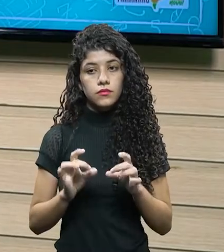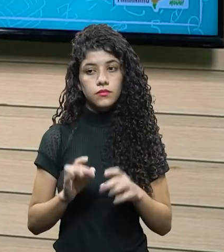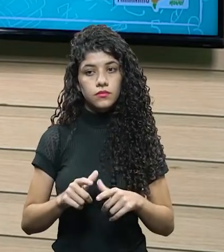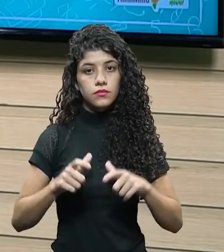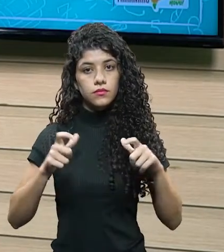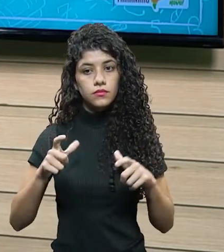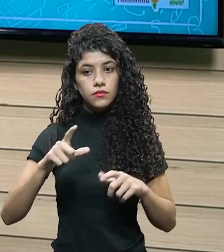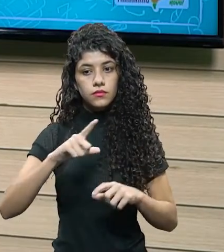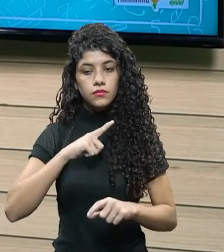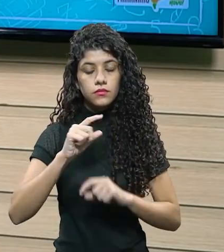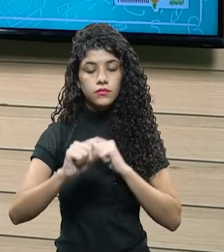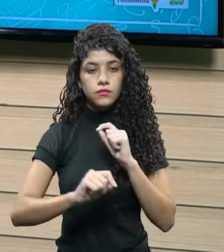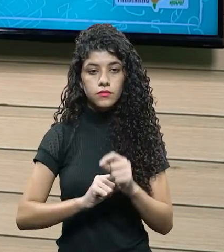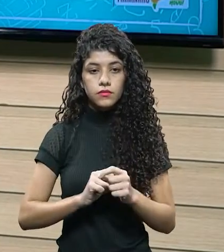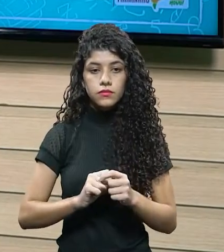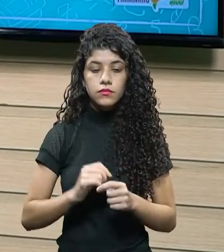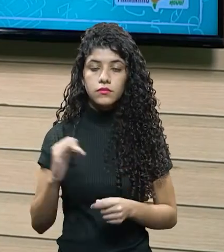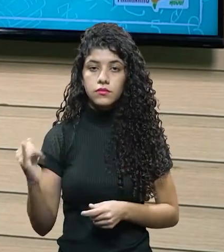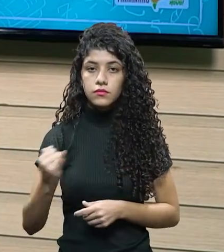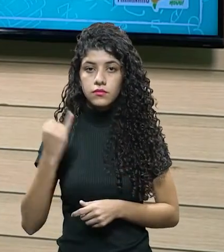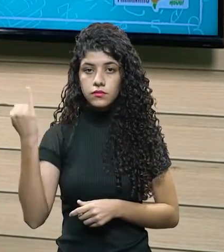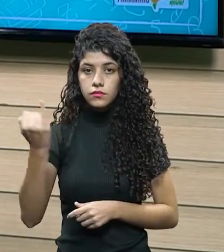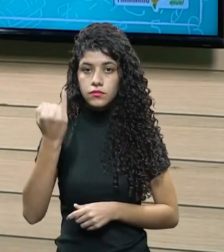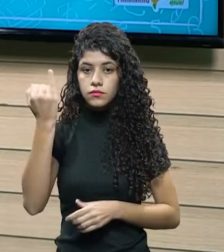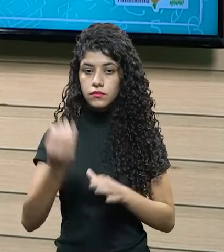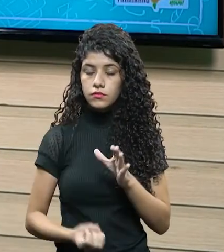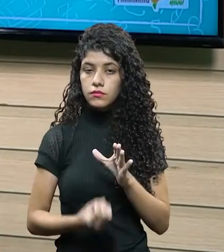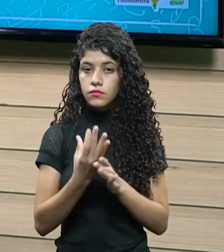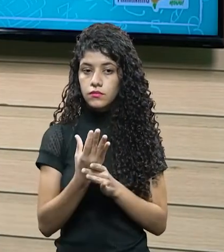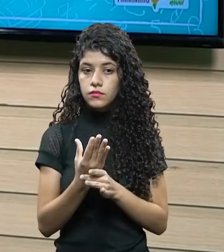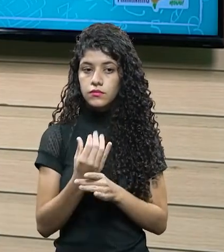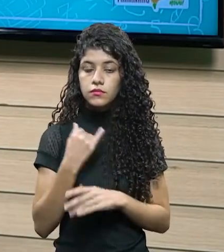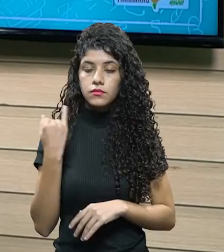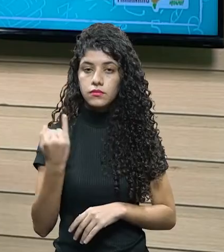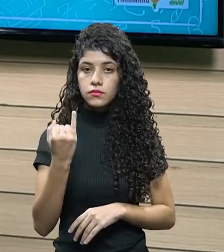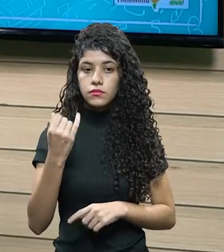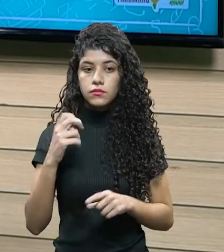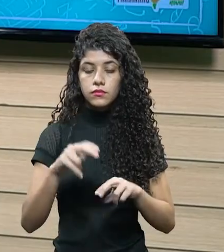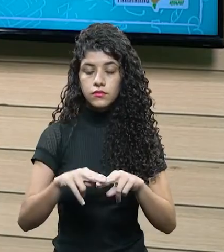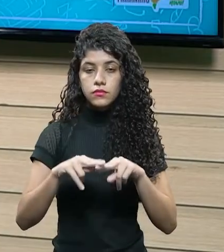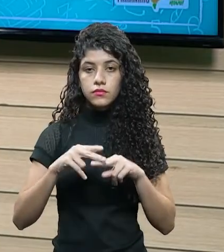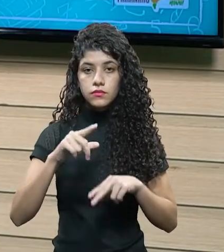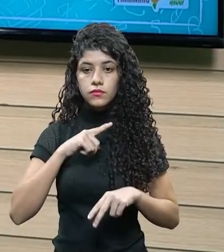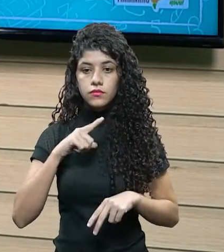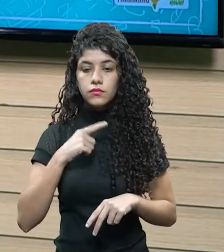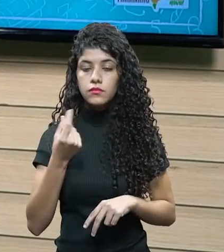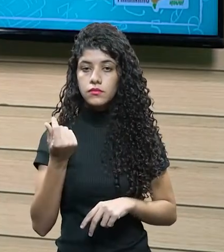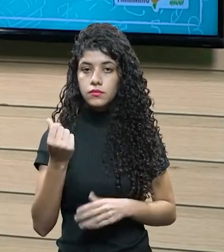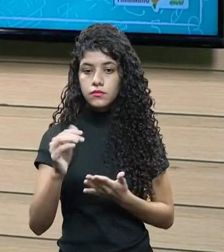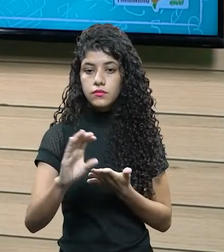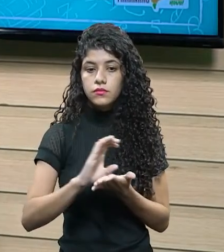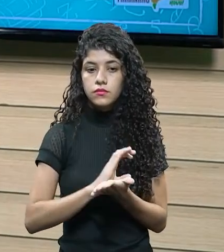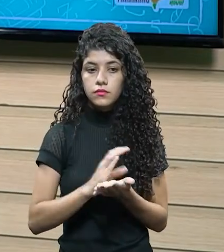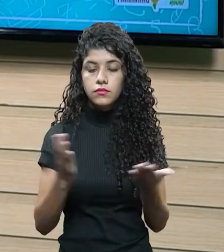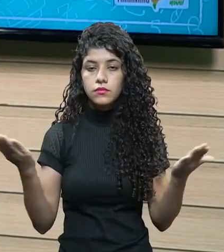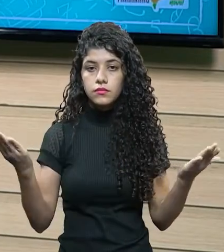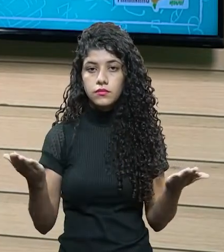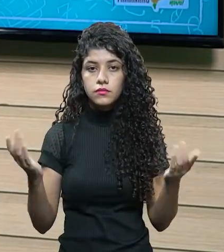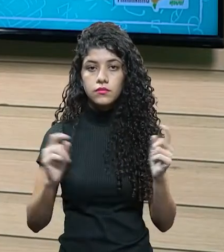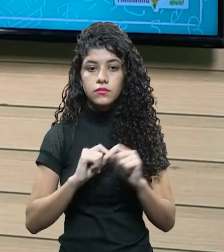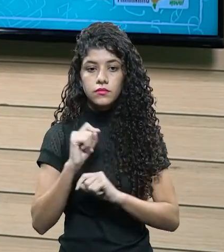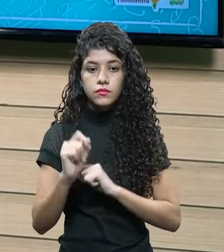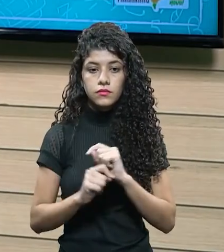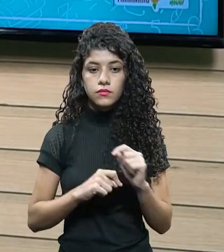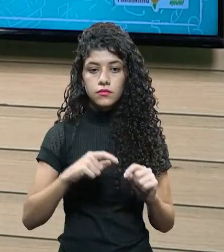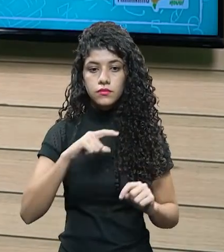alto, então já sei que aquele produto ele é importante ser fabricado, vale a pena ser produzido, pois ele gera lucro.